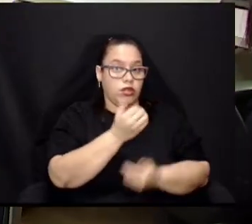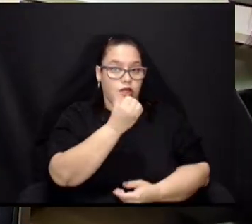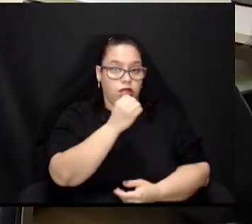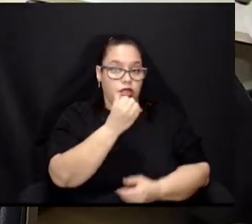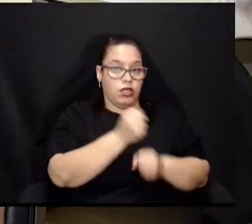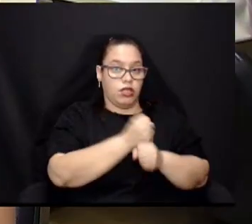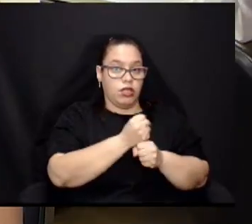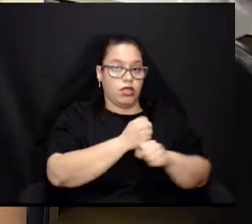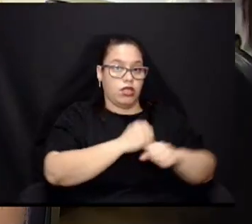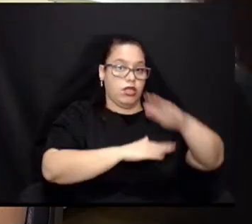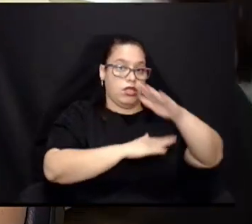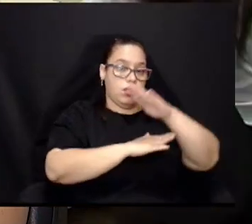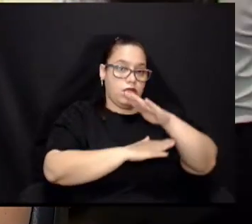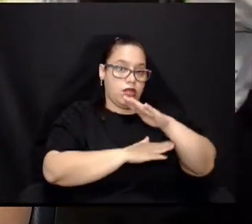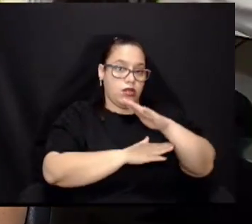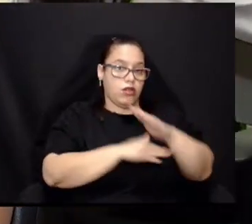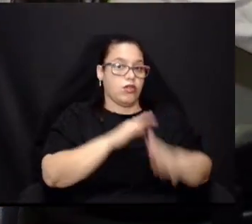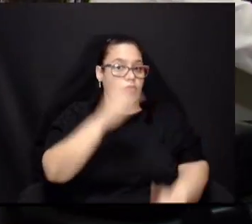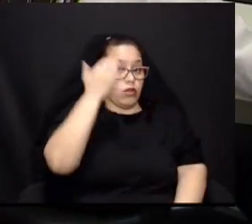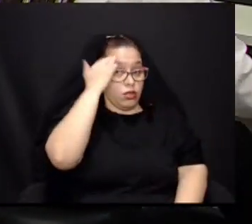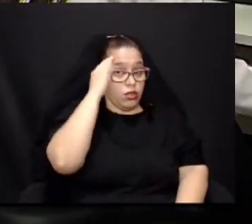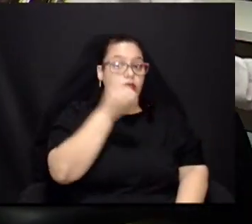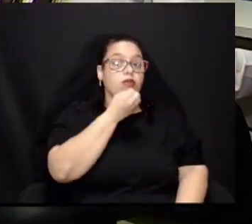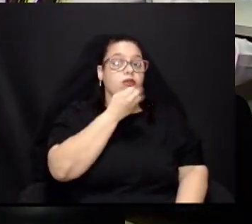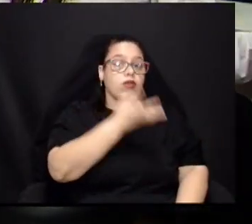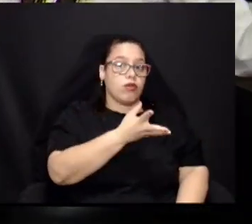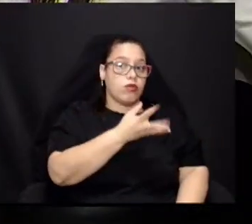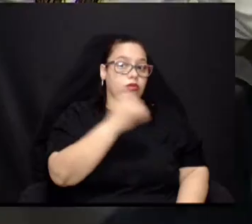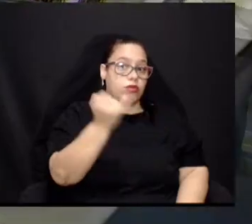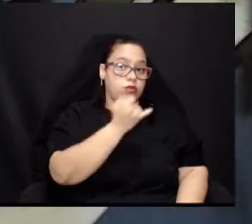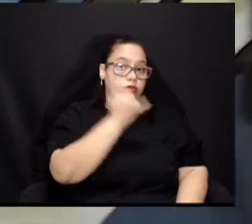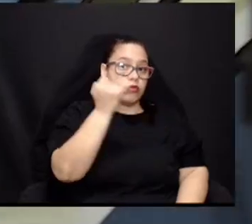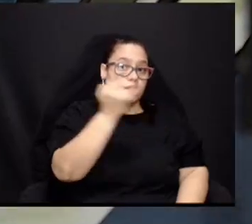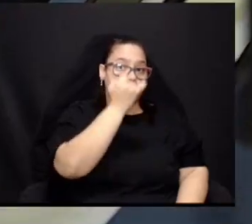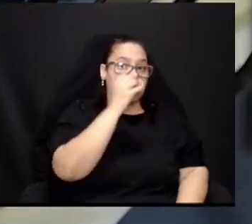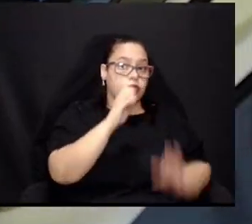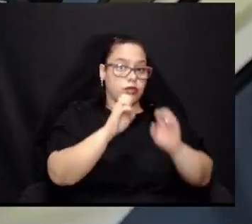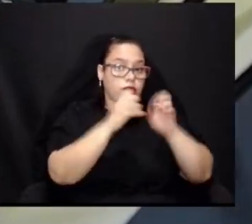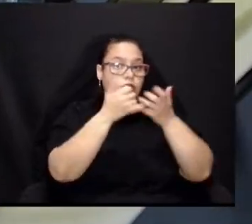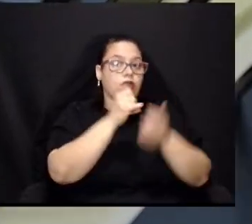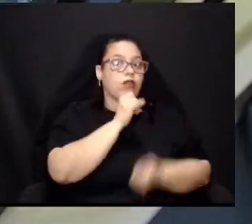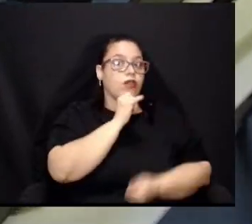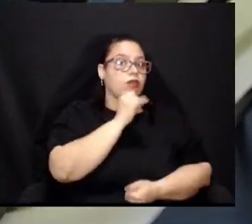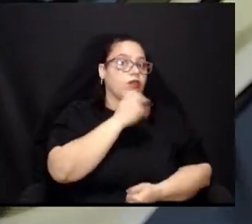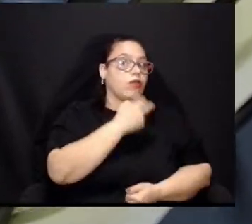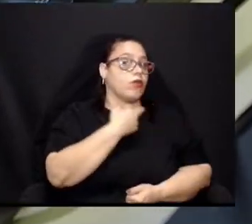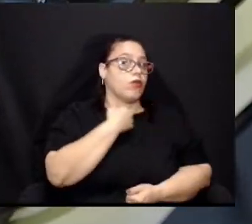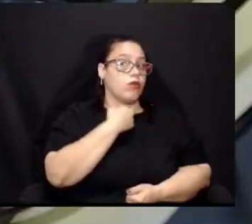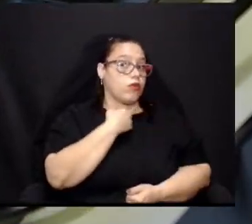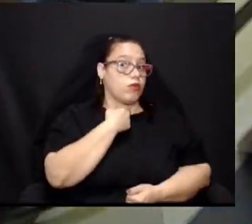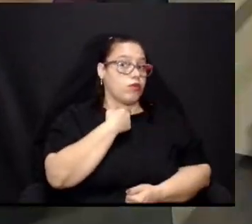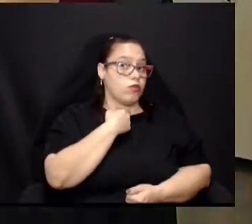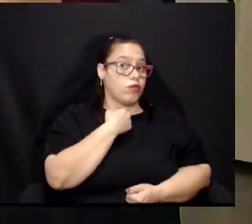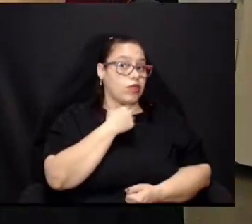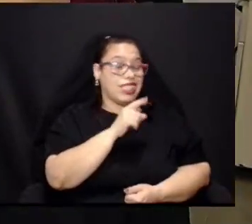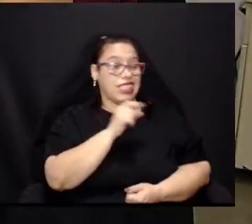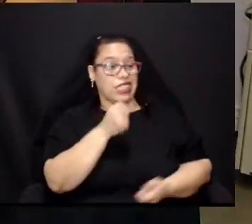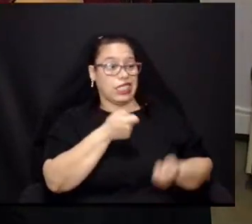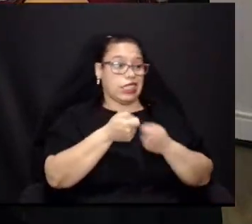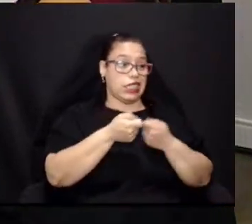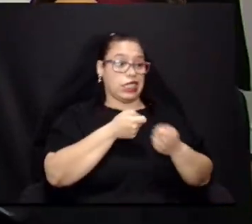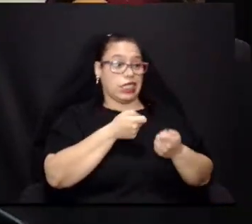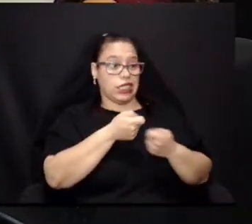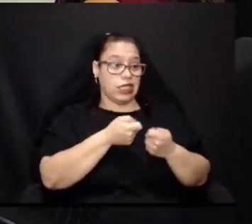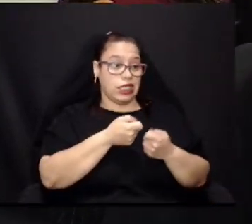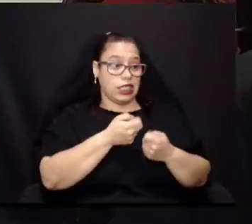Então a gente já se entende muito bem. E é muito importante que num evento, por exemplo, a gente não pode... Se alguma coisa sai um pouco do controle, a gente não pode